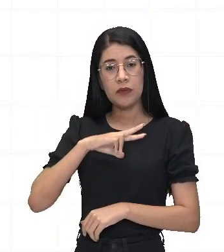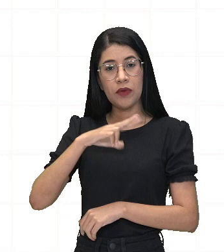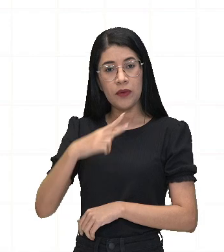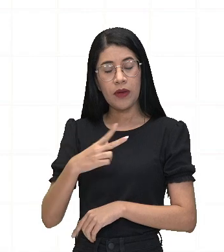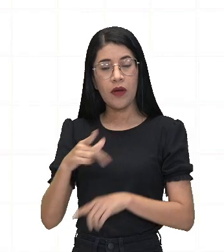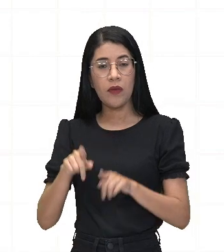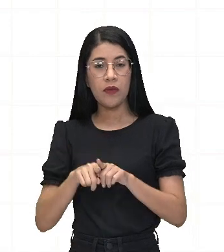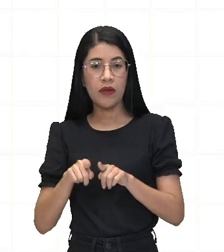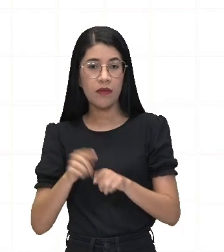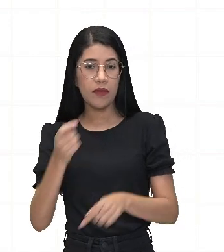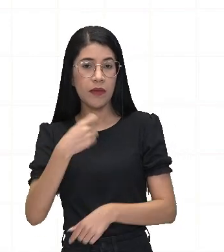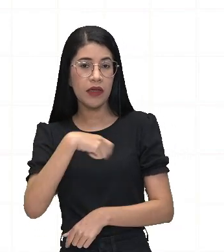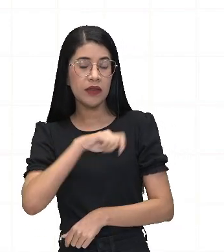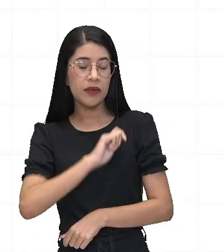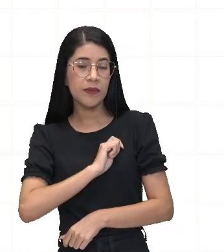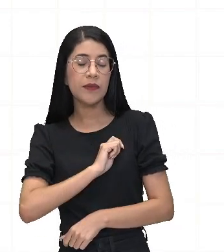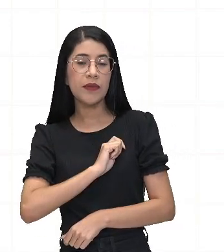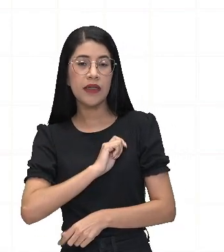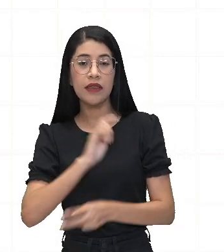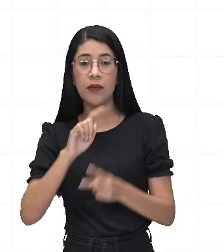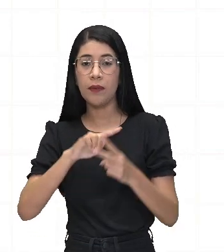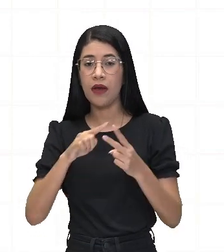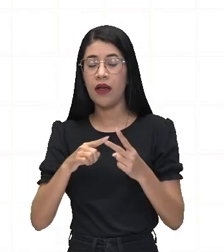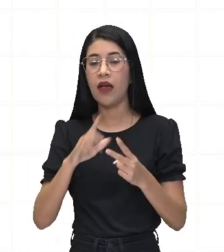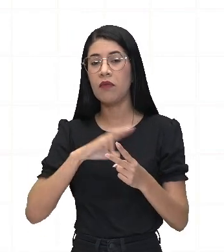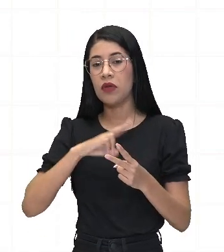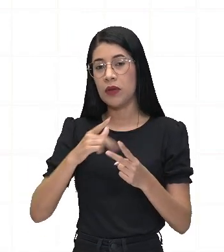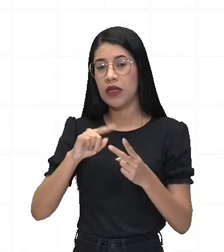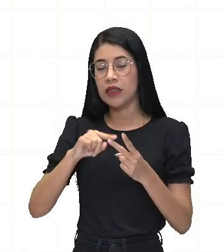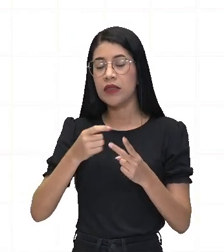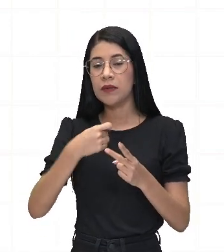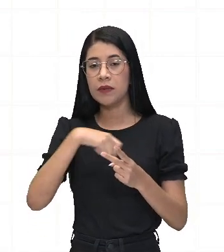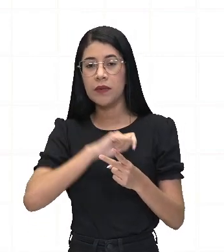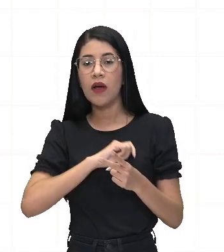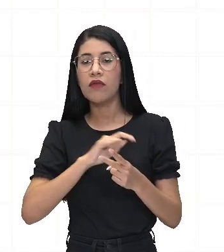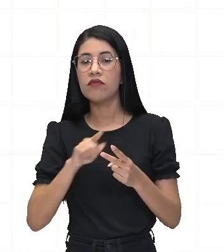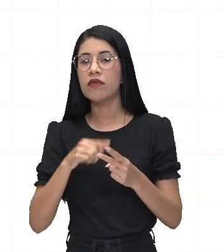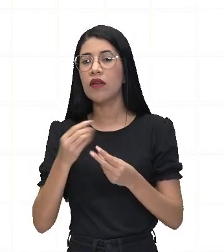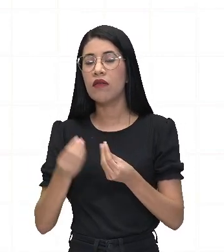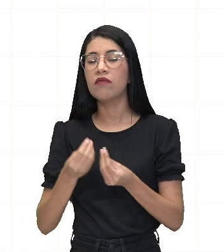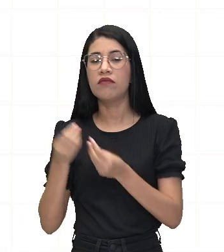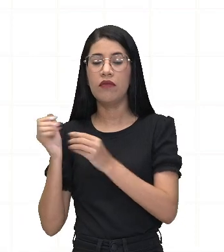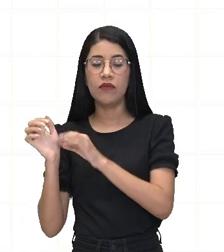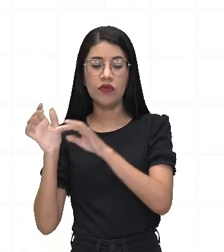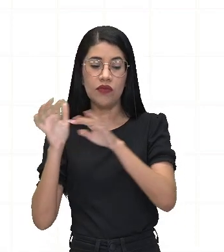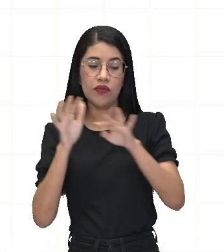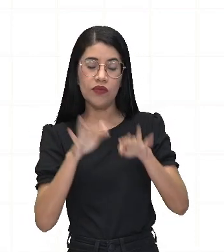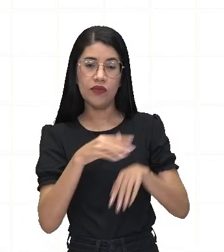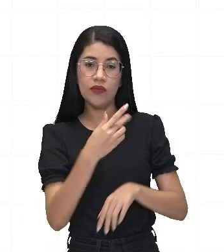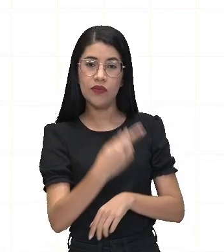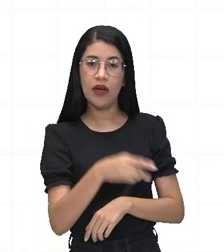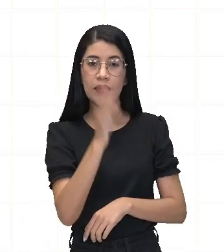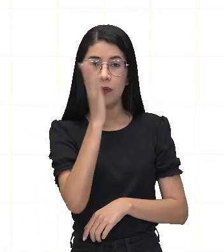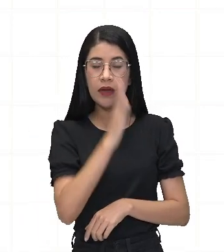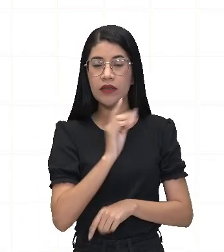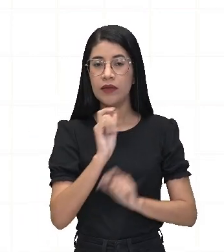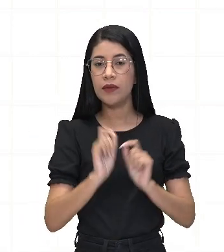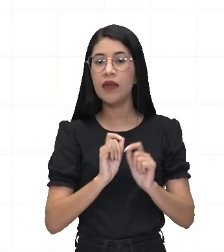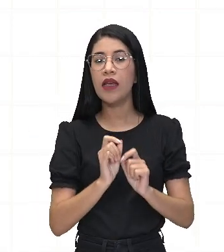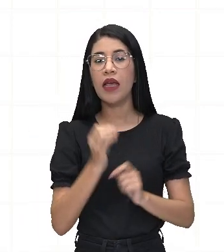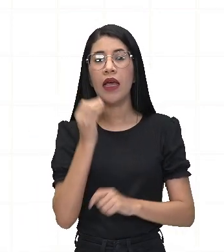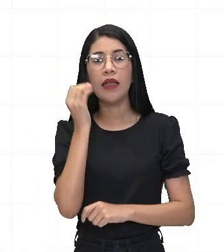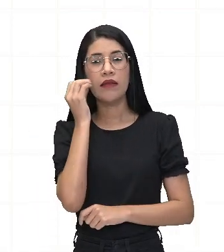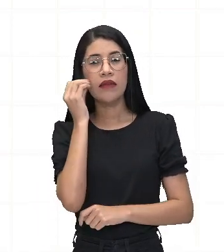da Espanha, tanto os portugueses quanto os espanhóis, onde eles vieram aqui para buscar